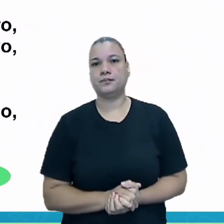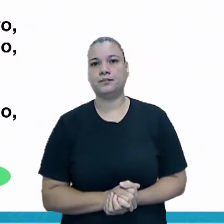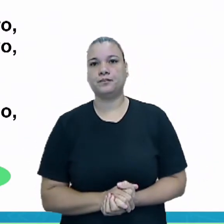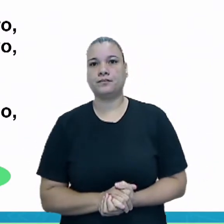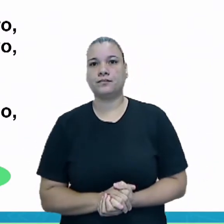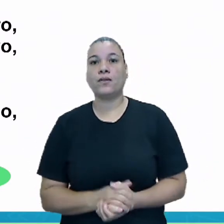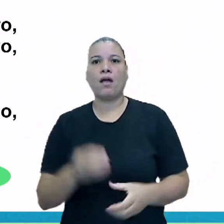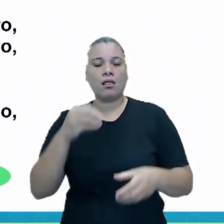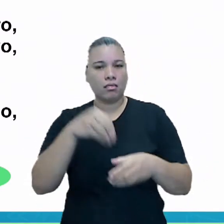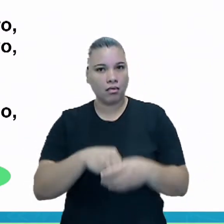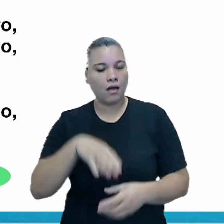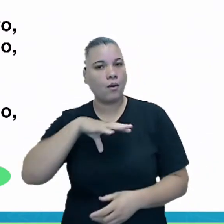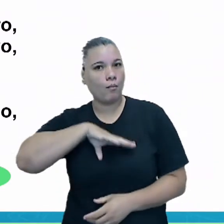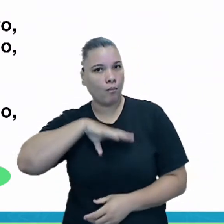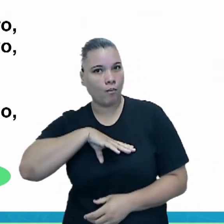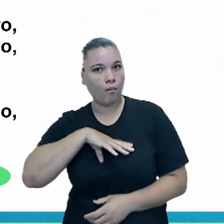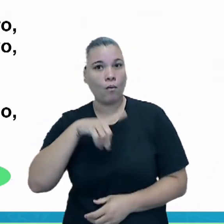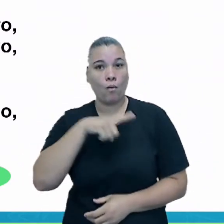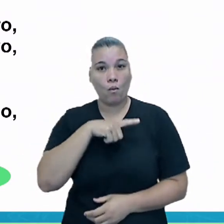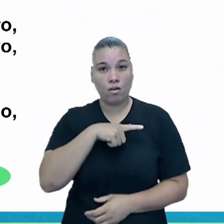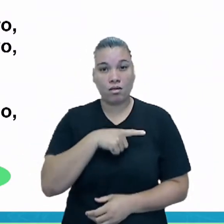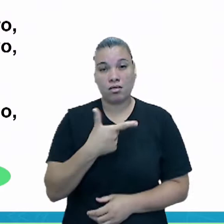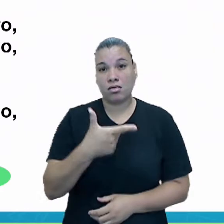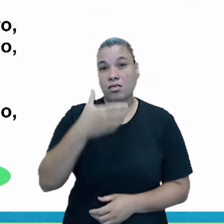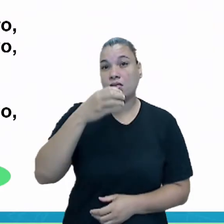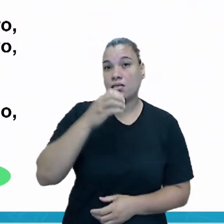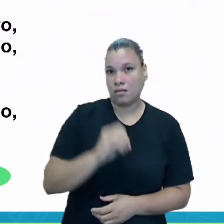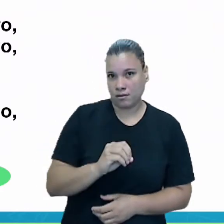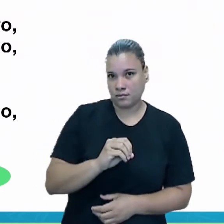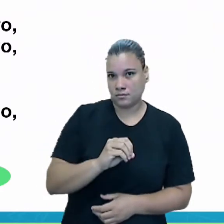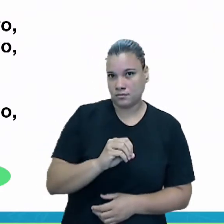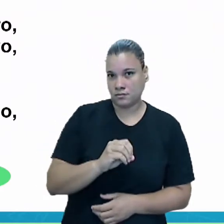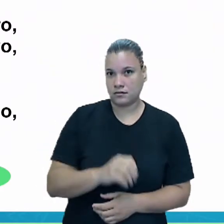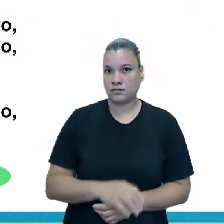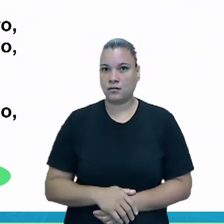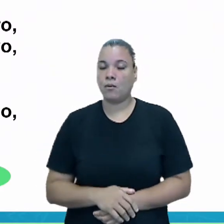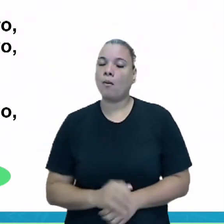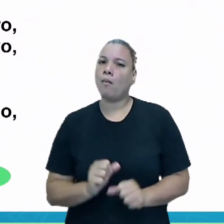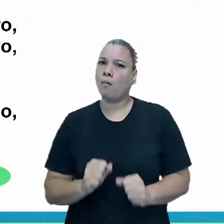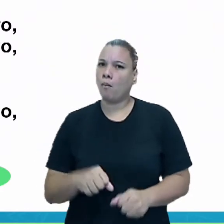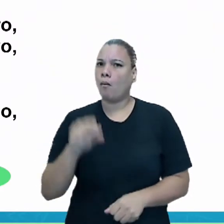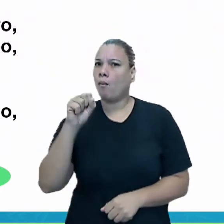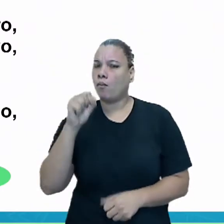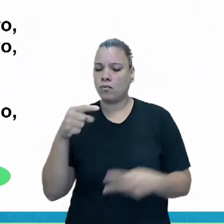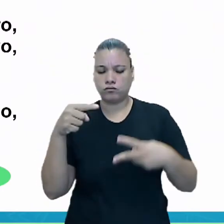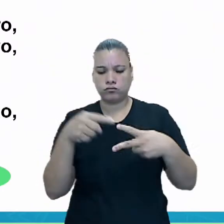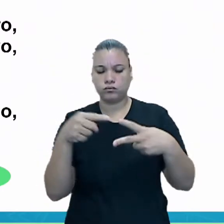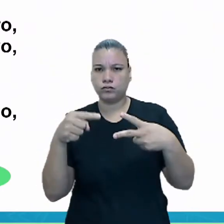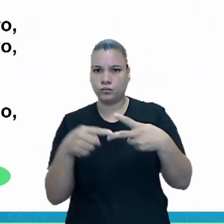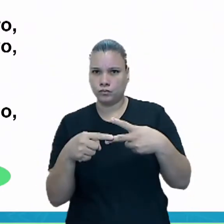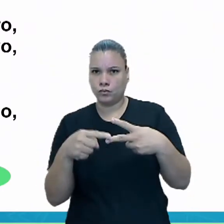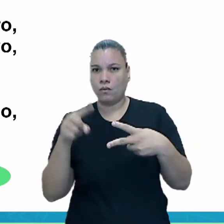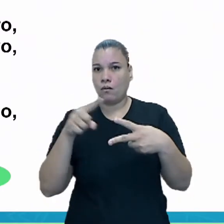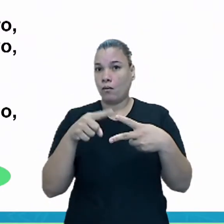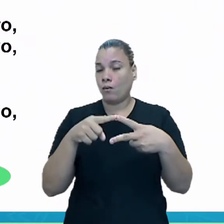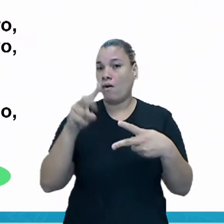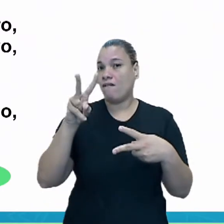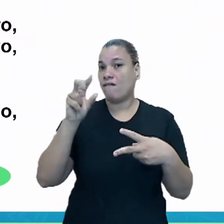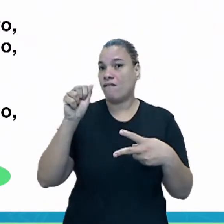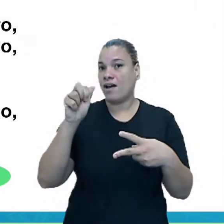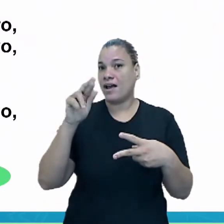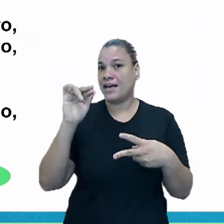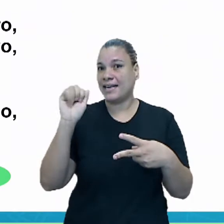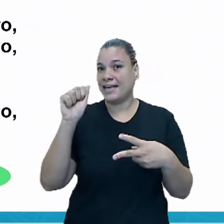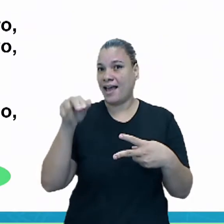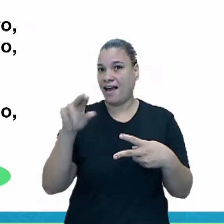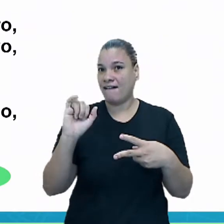portuguesa. E elas podem se apresentar de forma variável ou invariável. E aí nós temos para